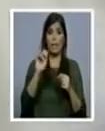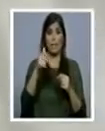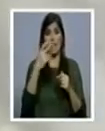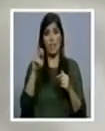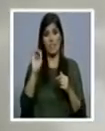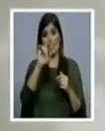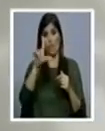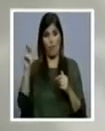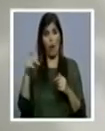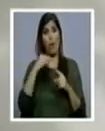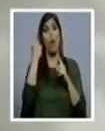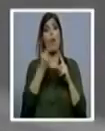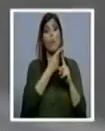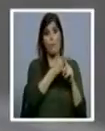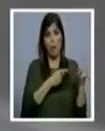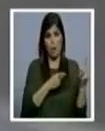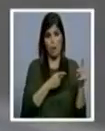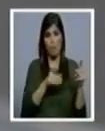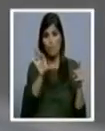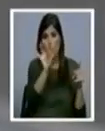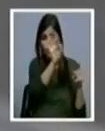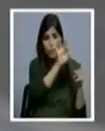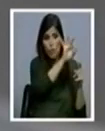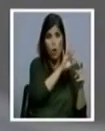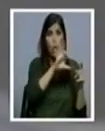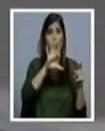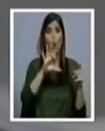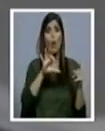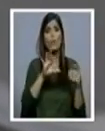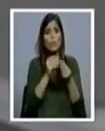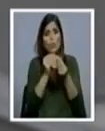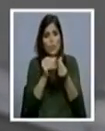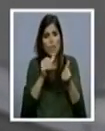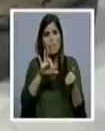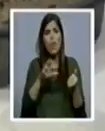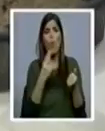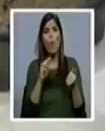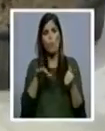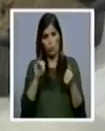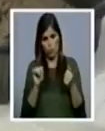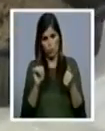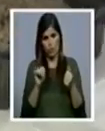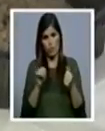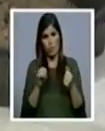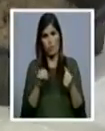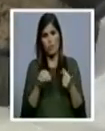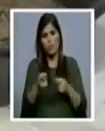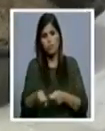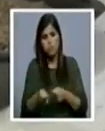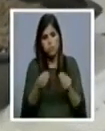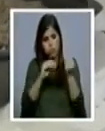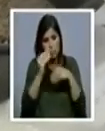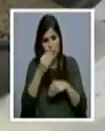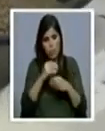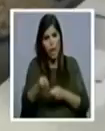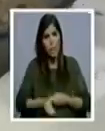Silva estão há ano e meio a extrair substâncias úmicas de vários compostos agrícolas e a ver como estas